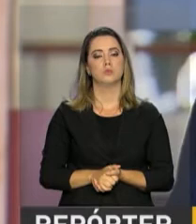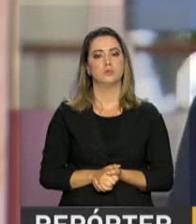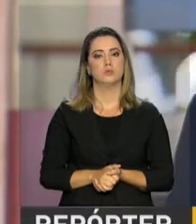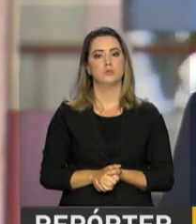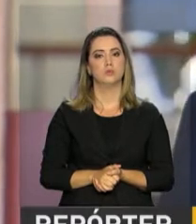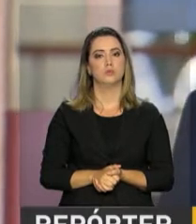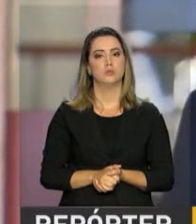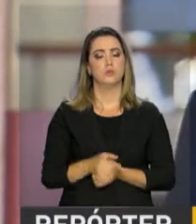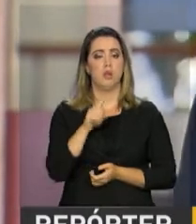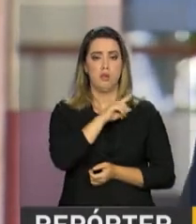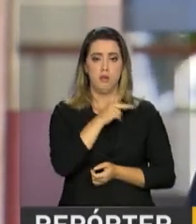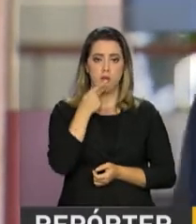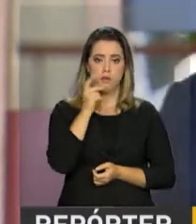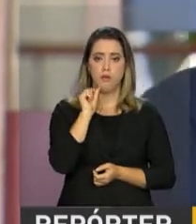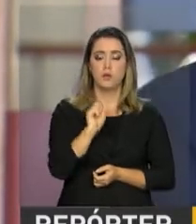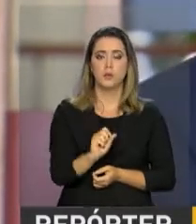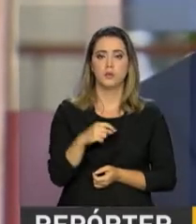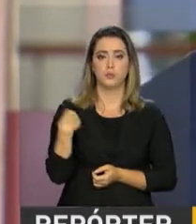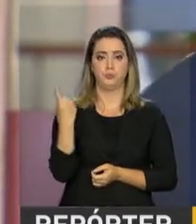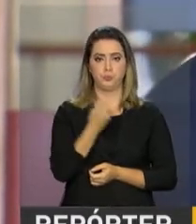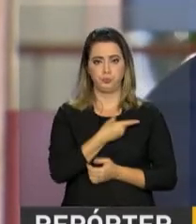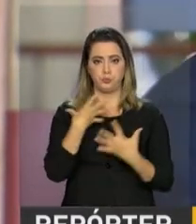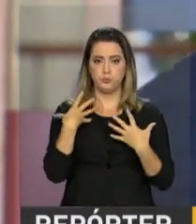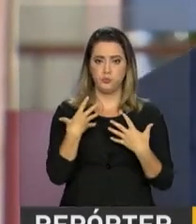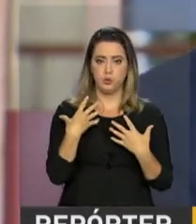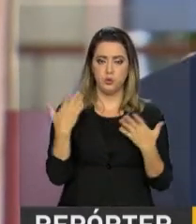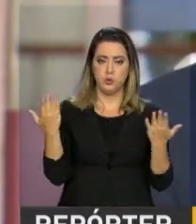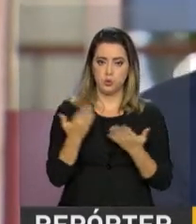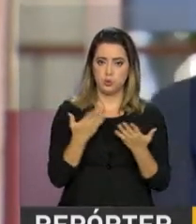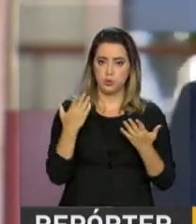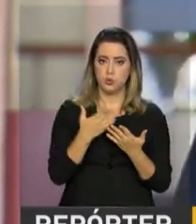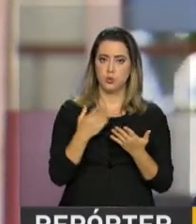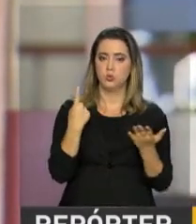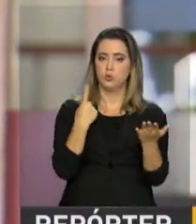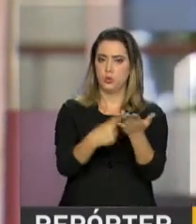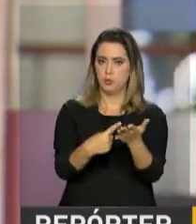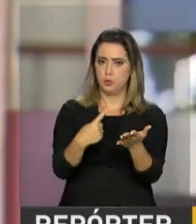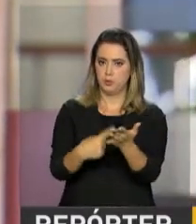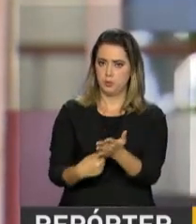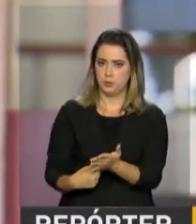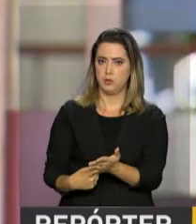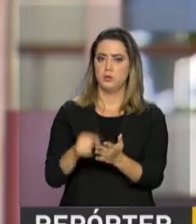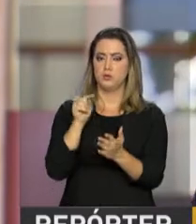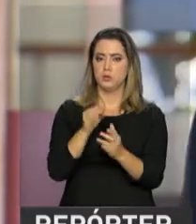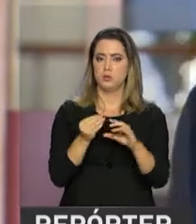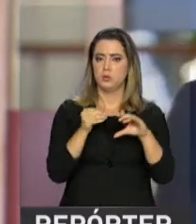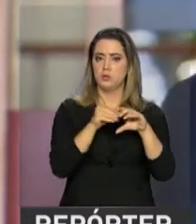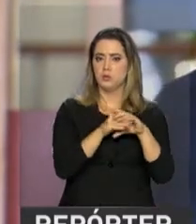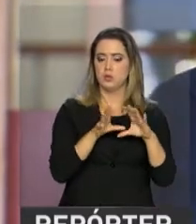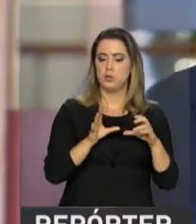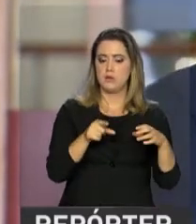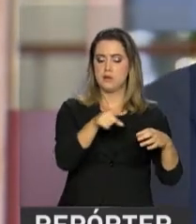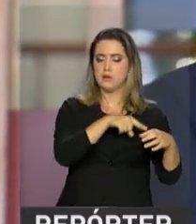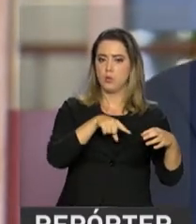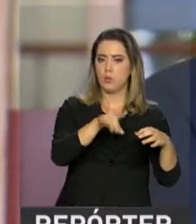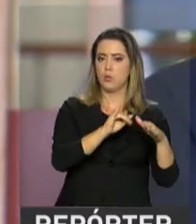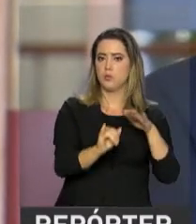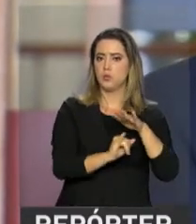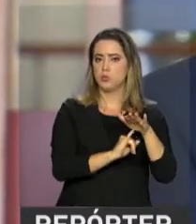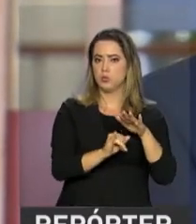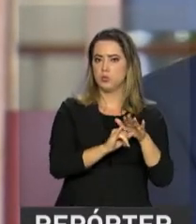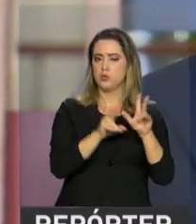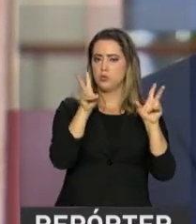formalizamos este ingresso no que o secretário chama de família, e